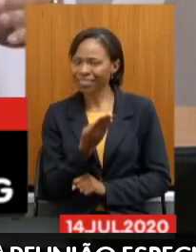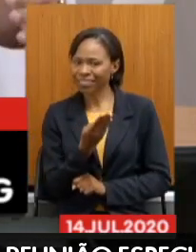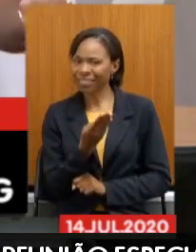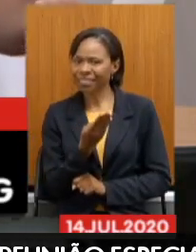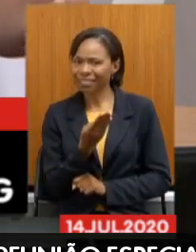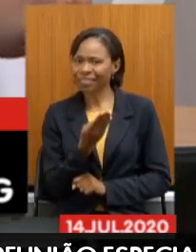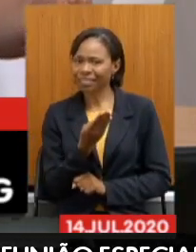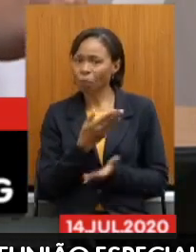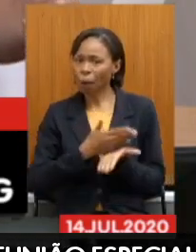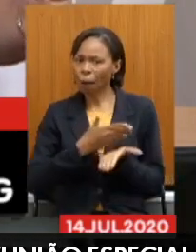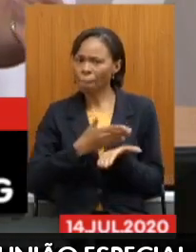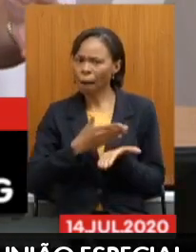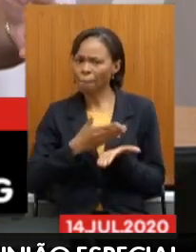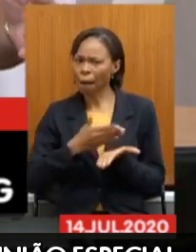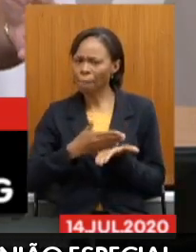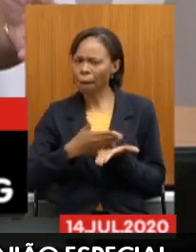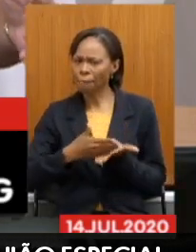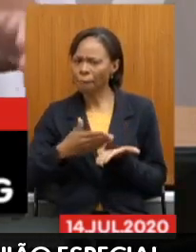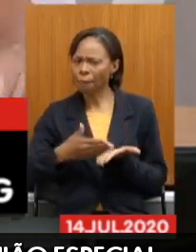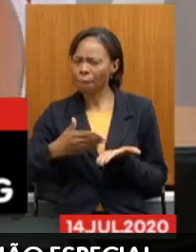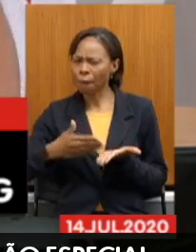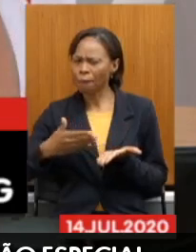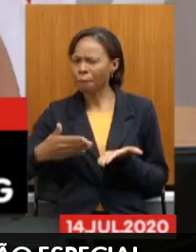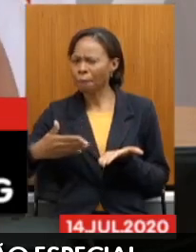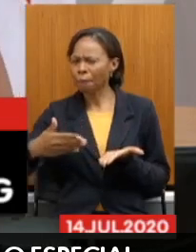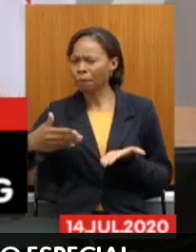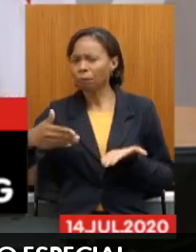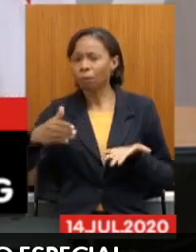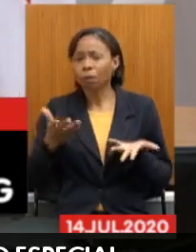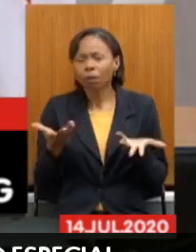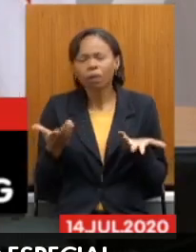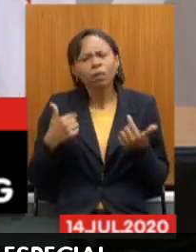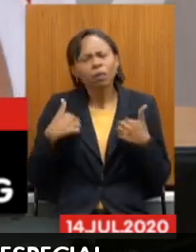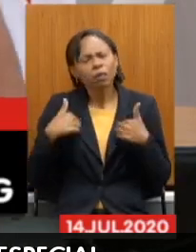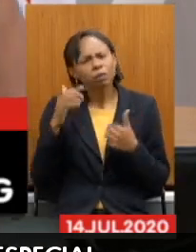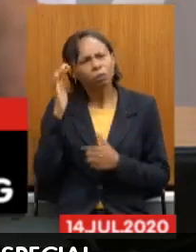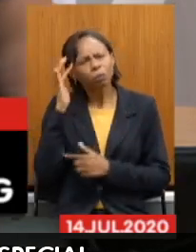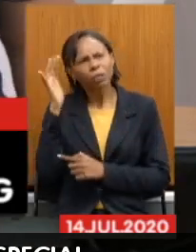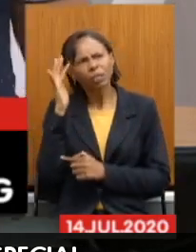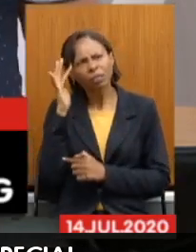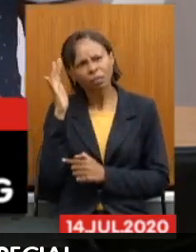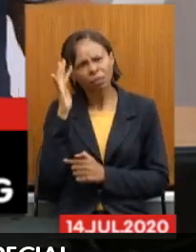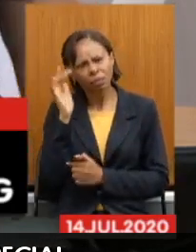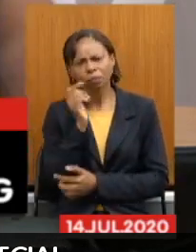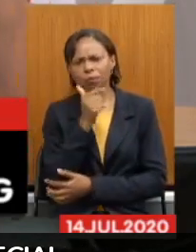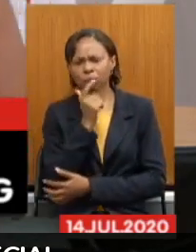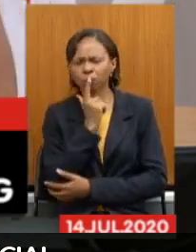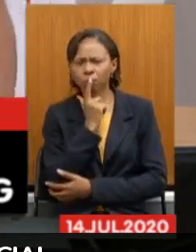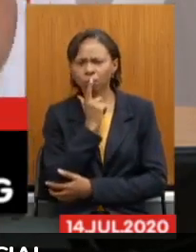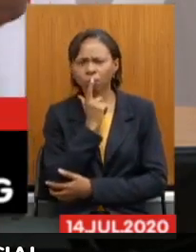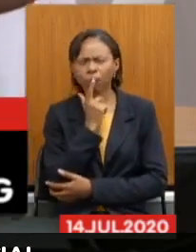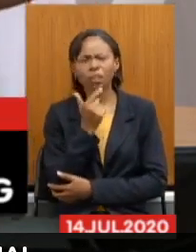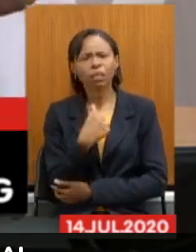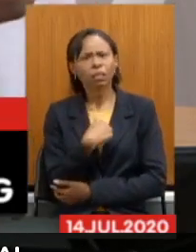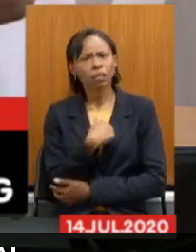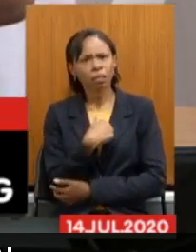parcelados a perder de vista. Eu fico imaginando a seguinte cena.